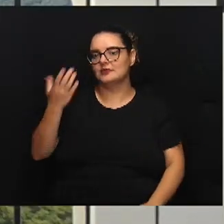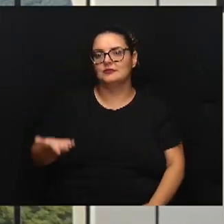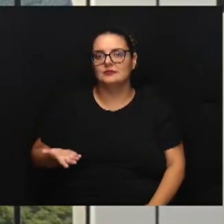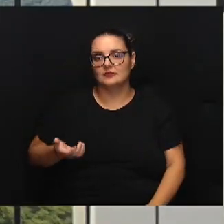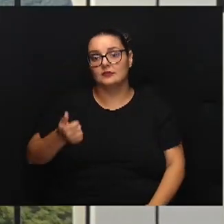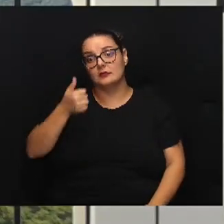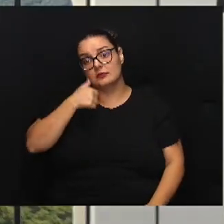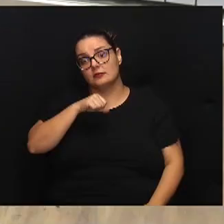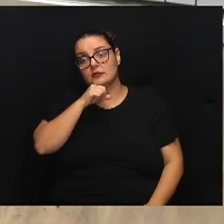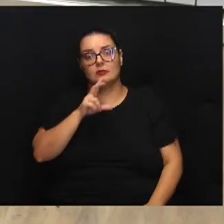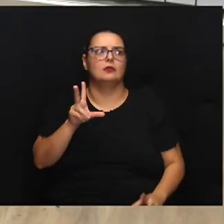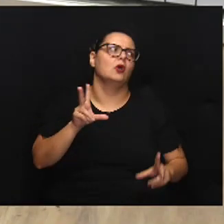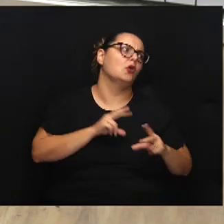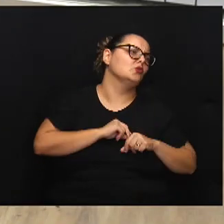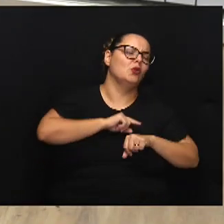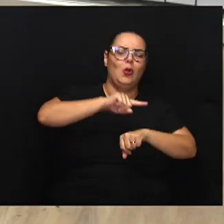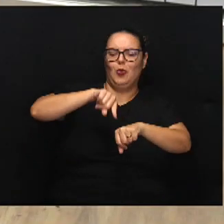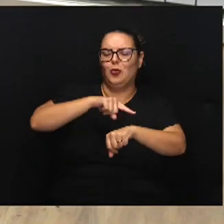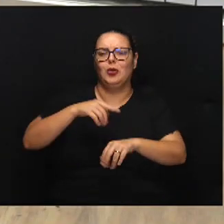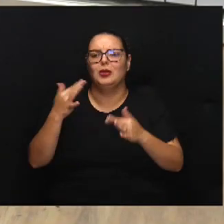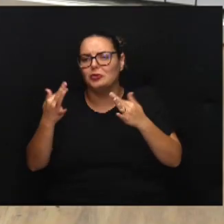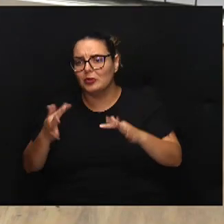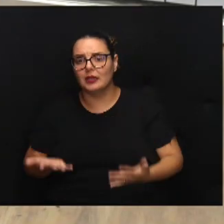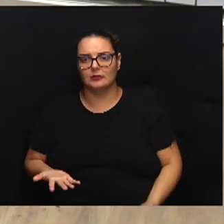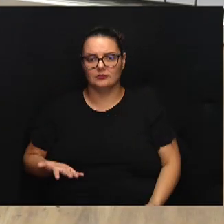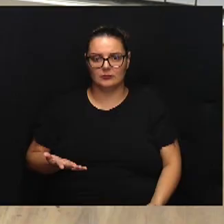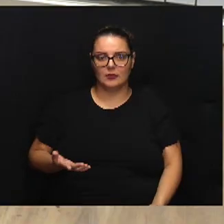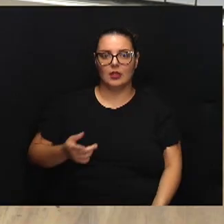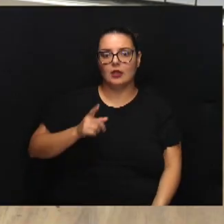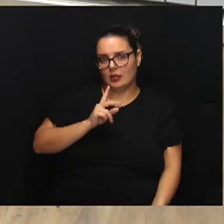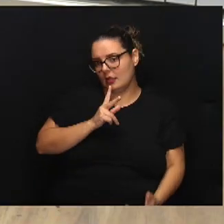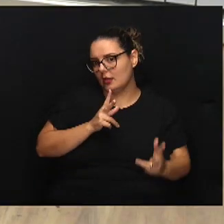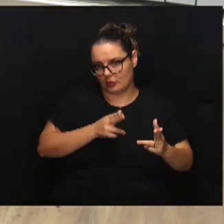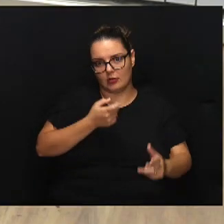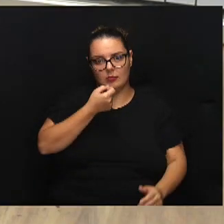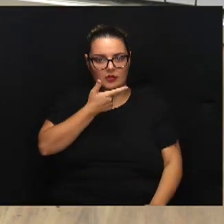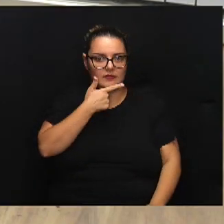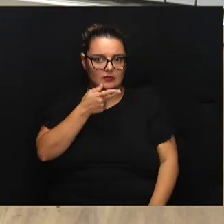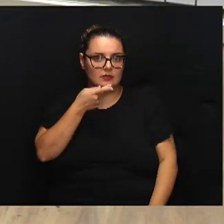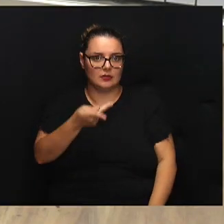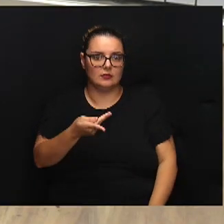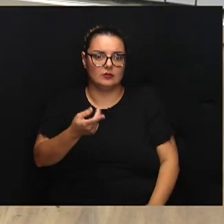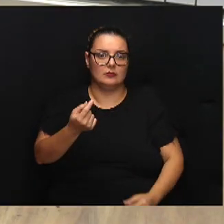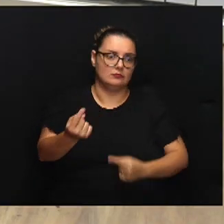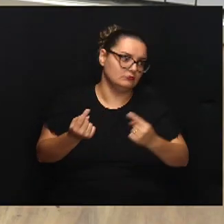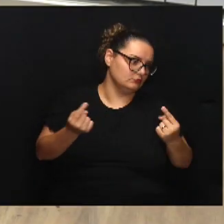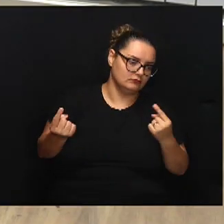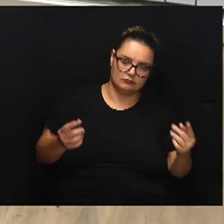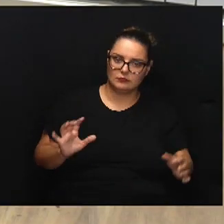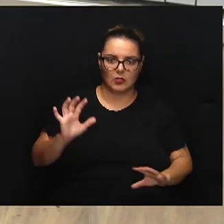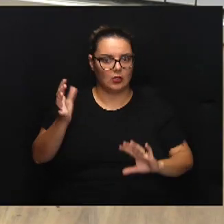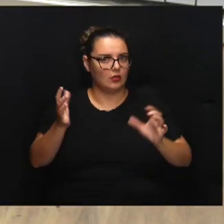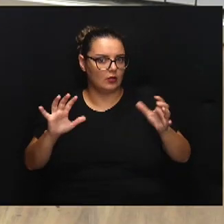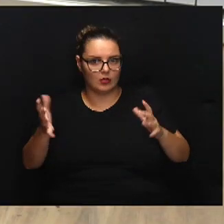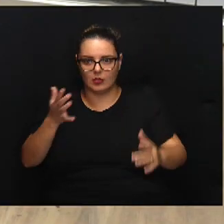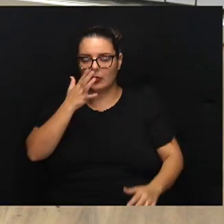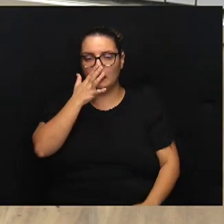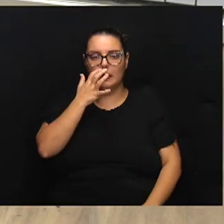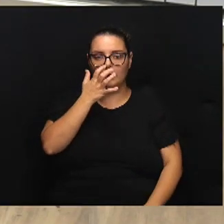tem mulher que fala, nossa, realmente doeu muito. Então é o que a Fernanda acabou de dizer agora. São casos que vão acontecer